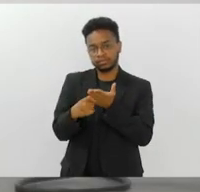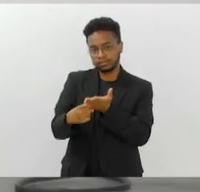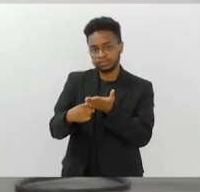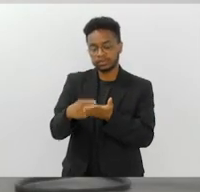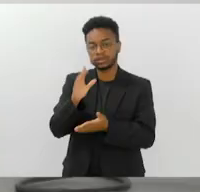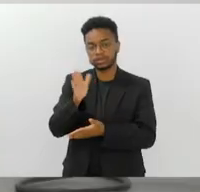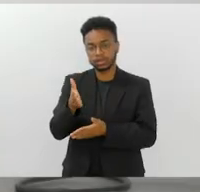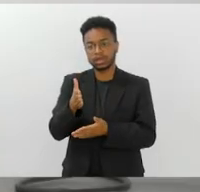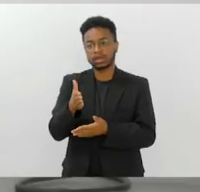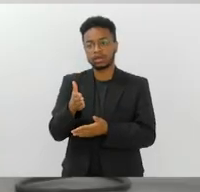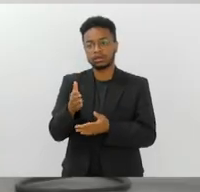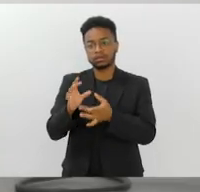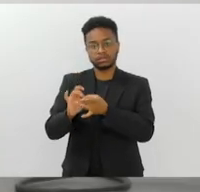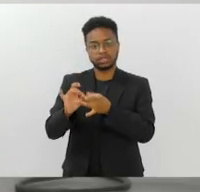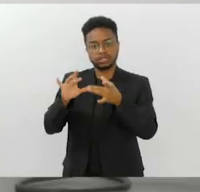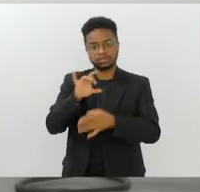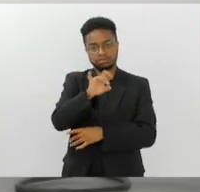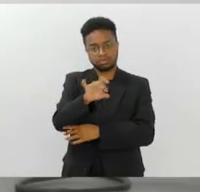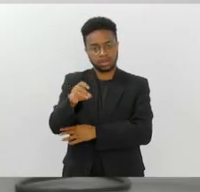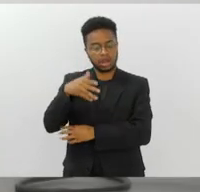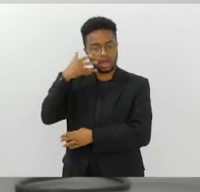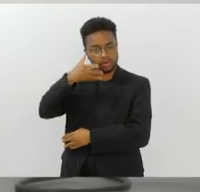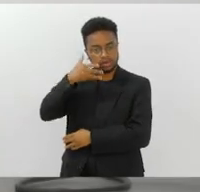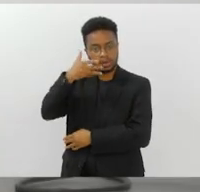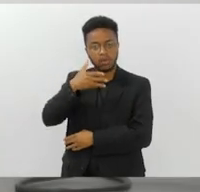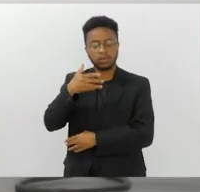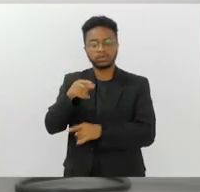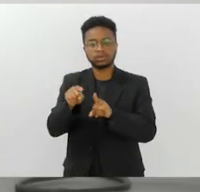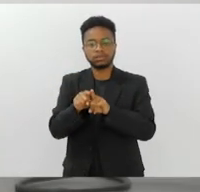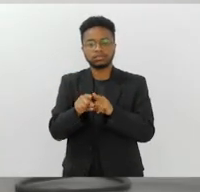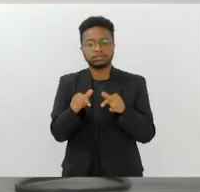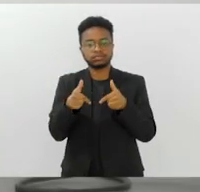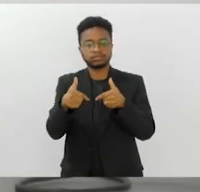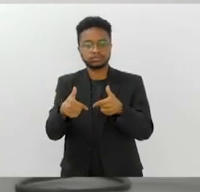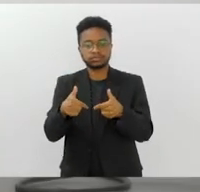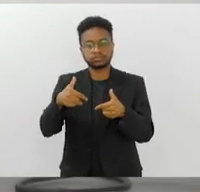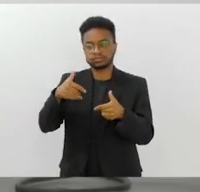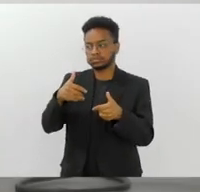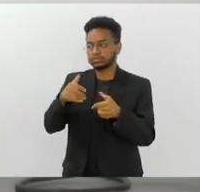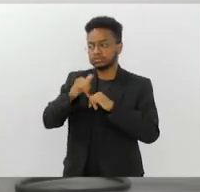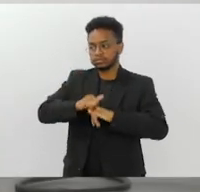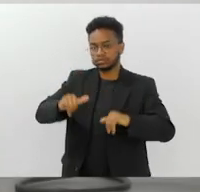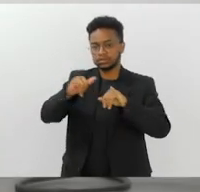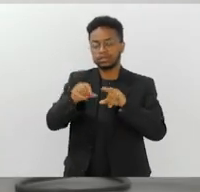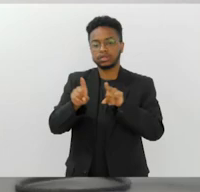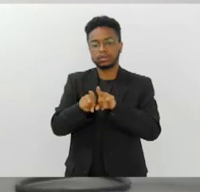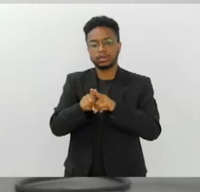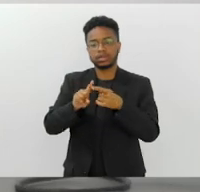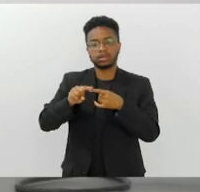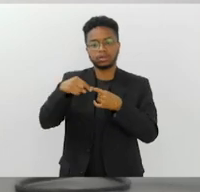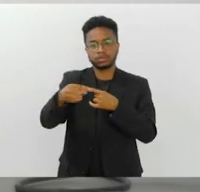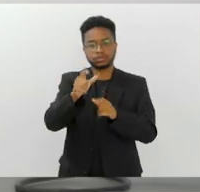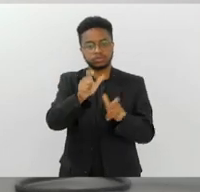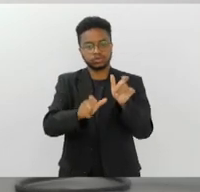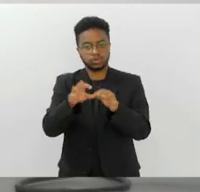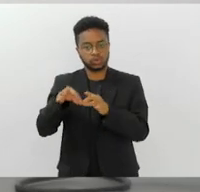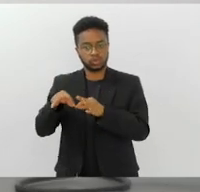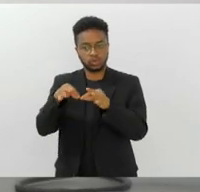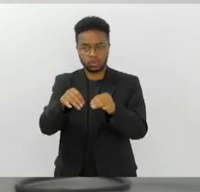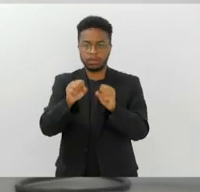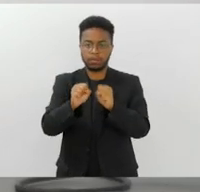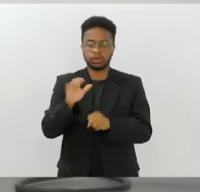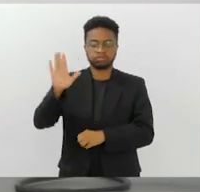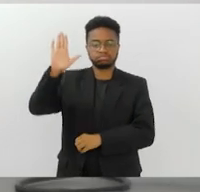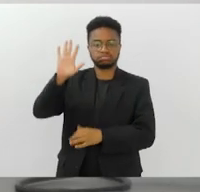passar para as Exposições as intervenções da mesa e depois todos os que estão aqui poderão também se